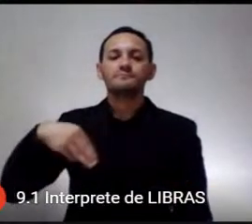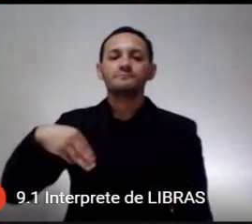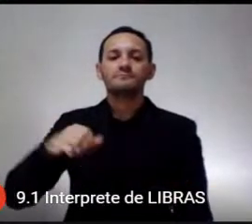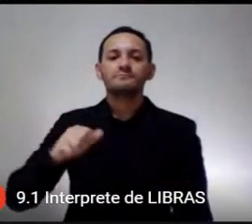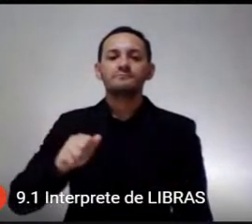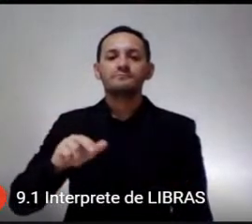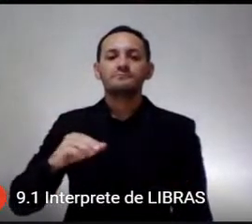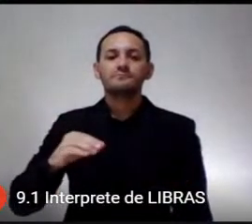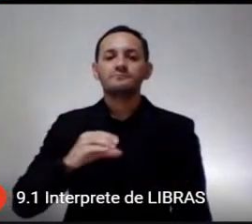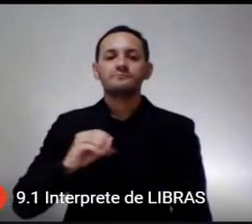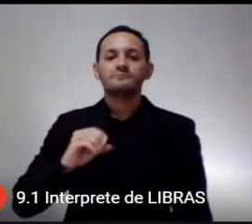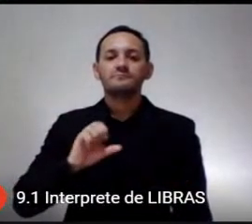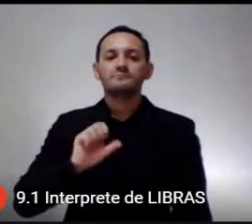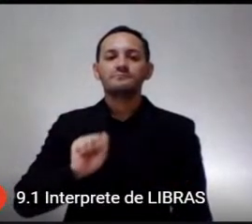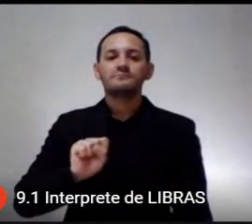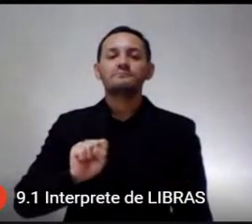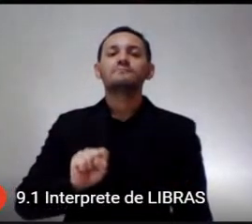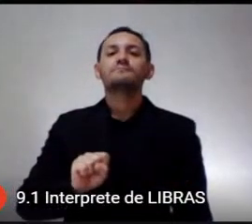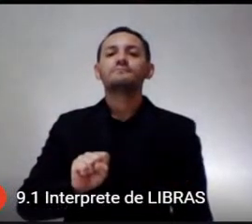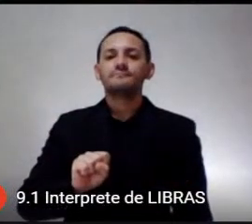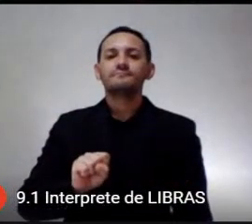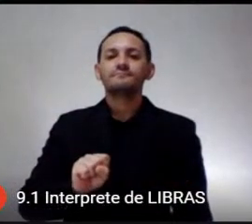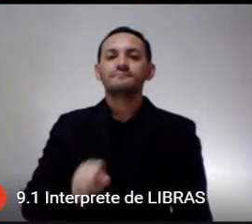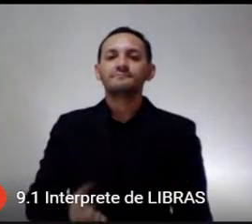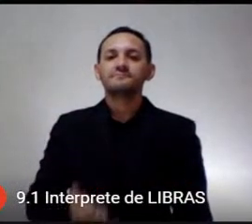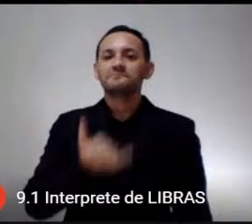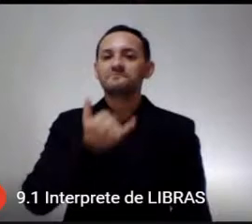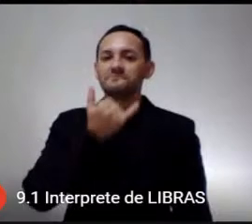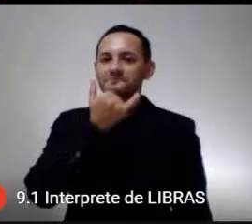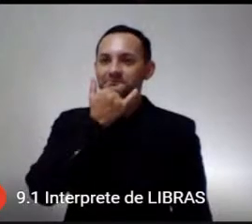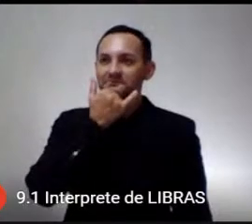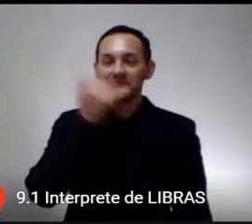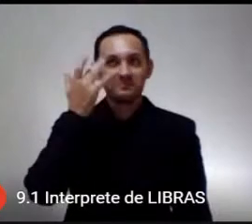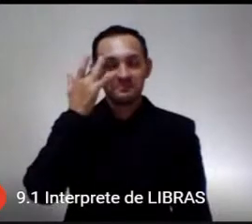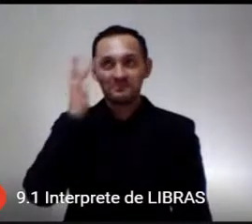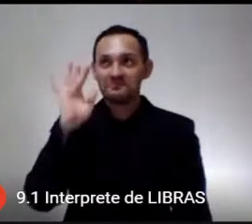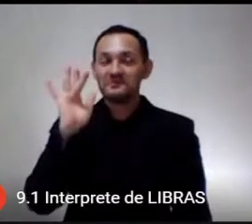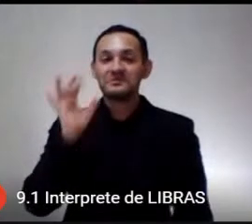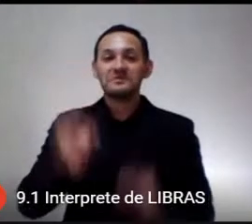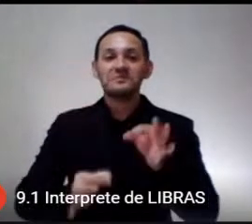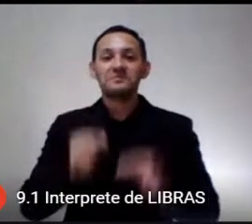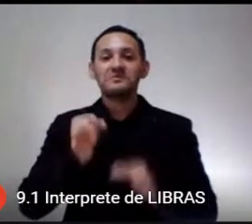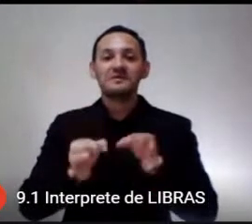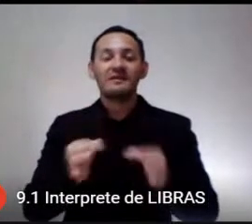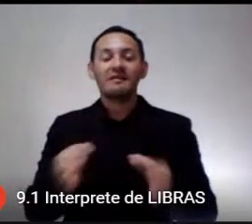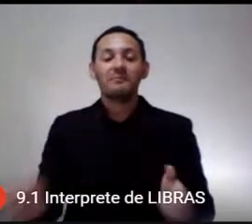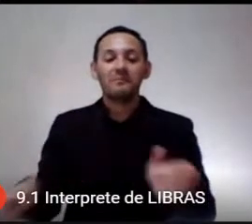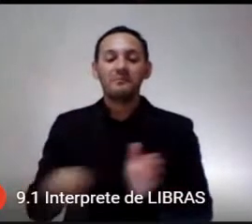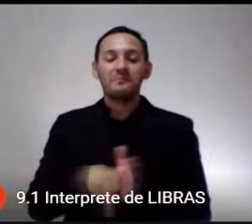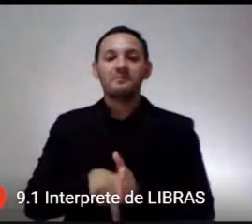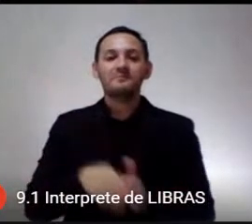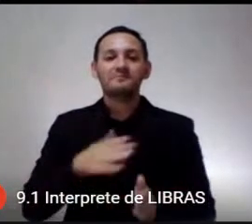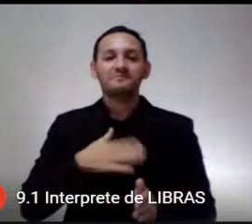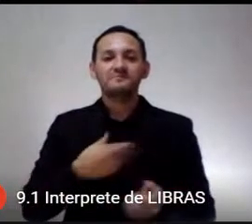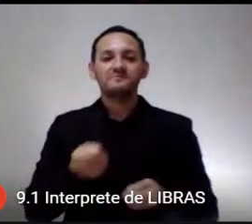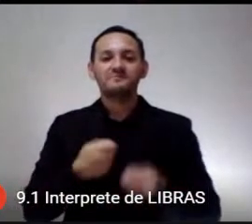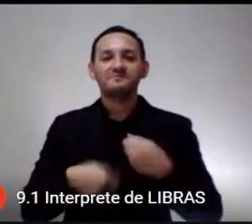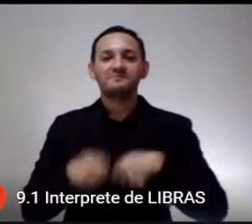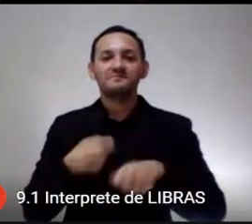relator. Eu nem sabia que tinha processo meu administrativo para agora à tarde. Essa é questão